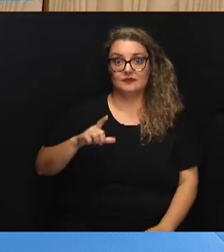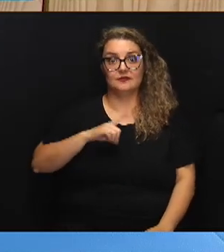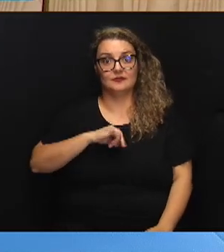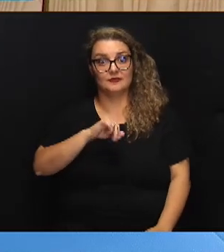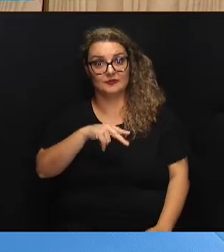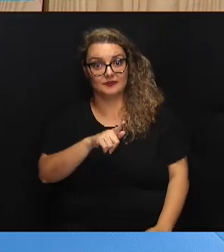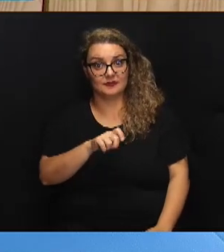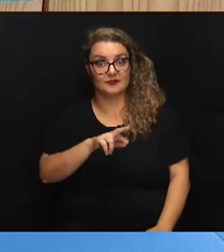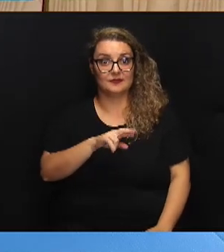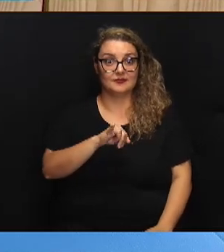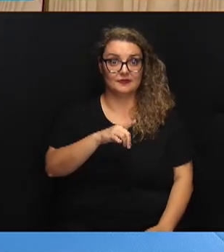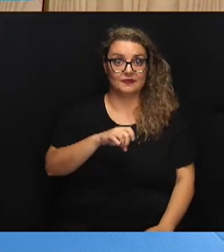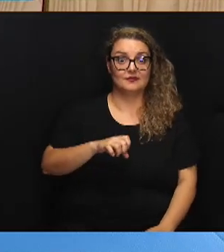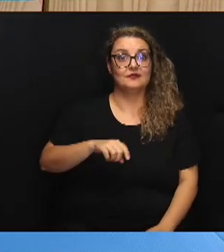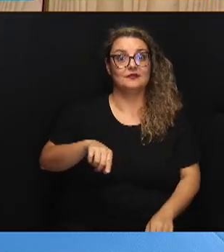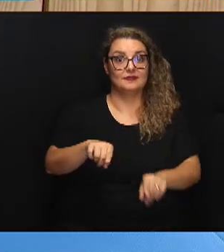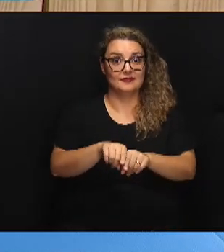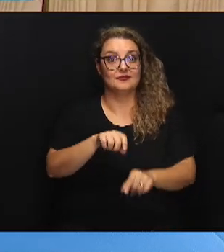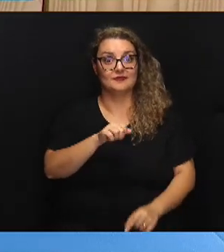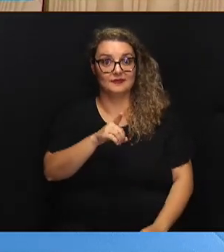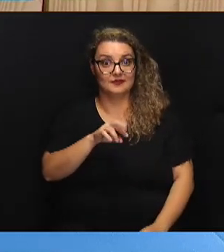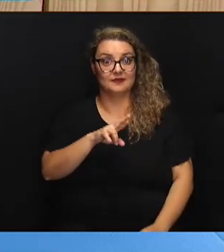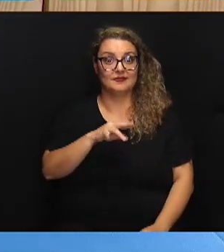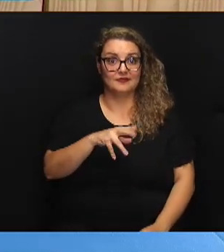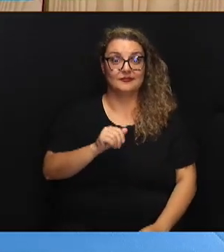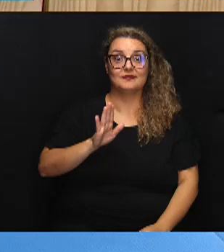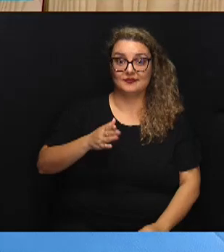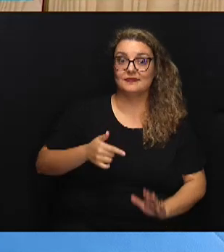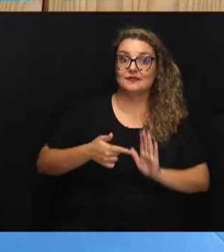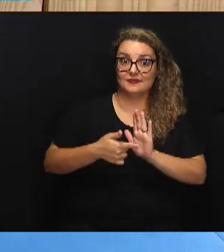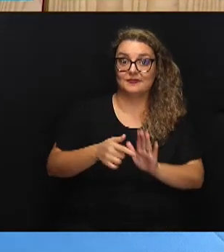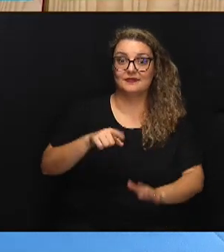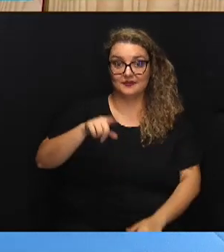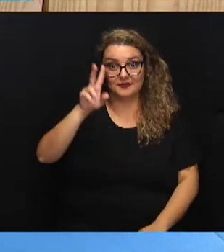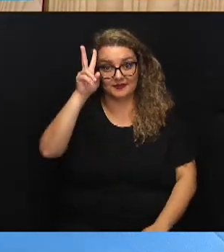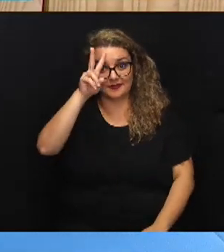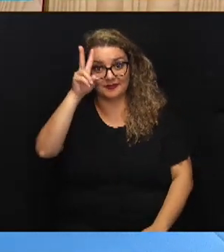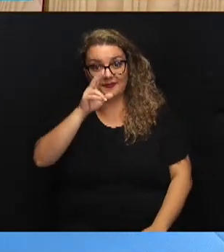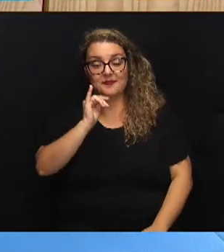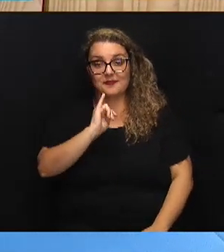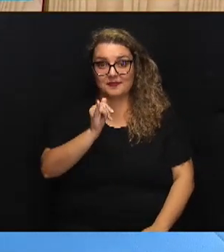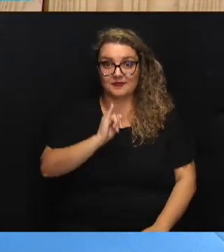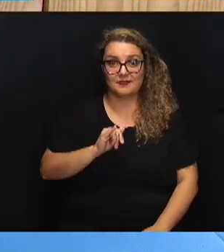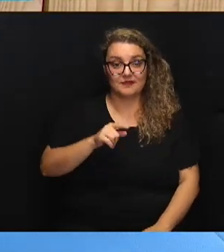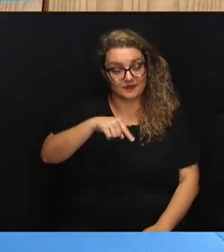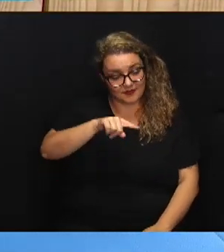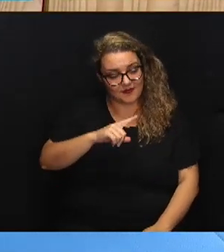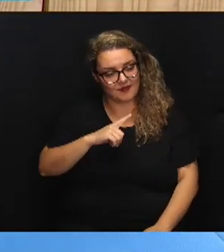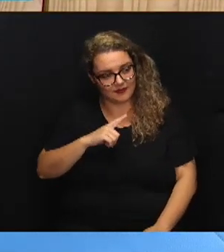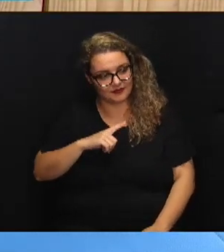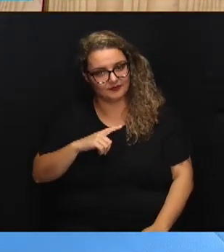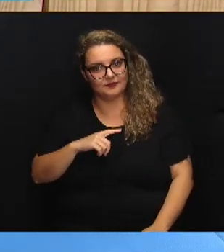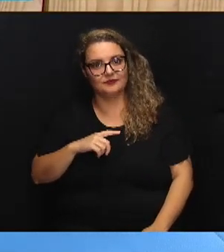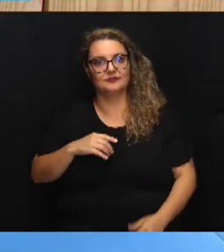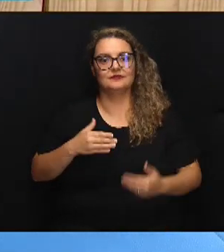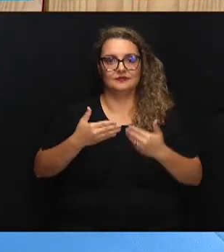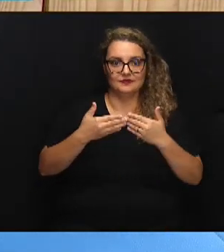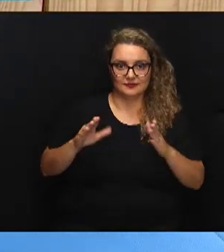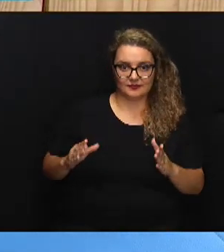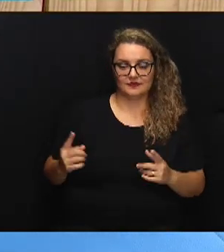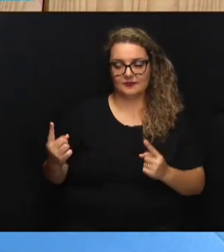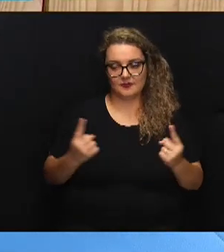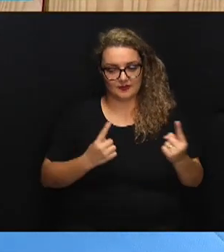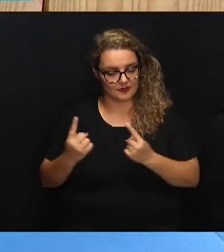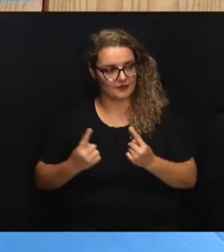Ingrid, tem a Adriana, que a gente já vai mostrar para vocês, que é uma contadora de histórias. Vocês têm essas aberturas para que as